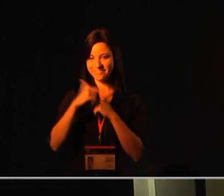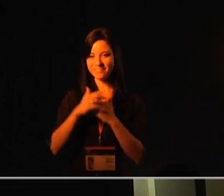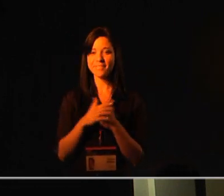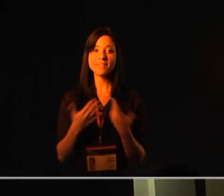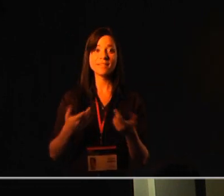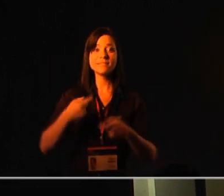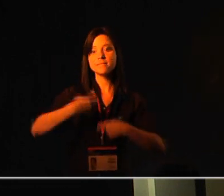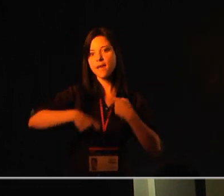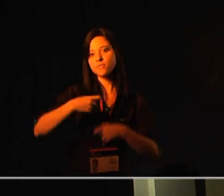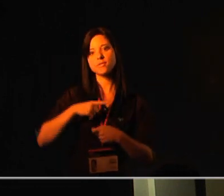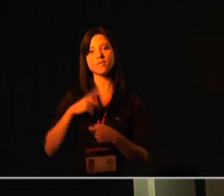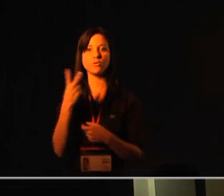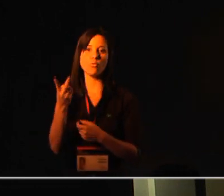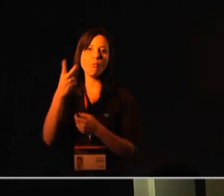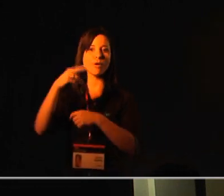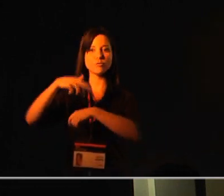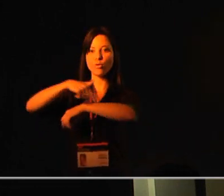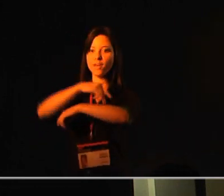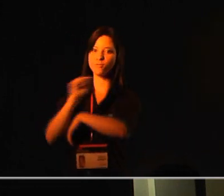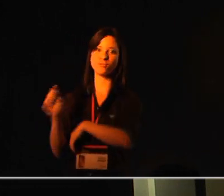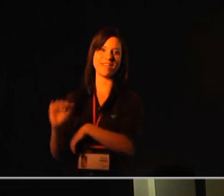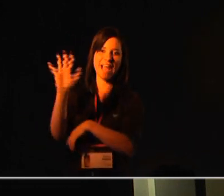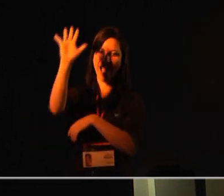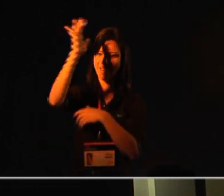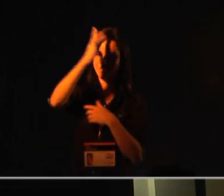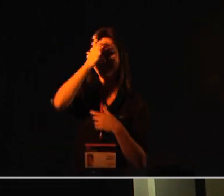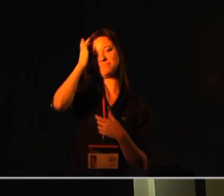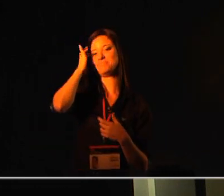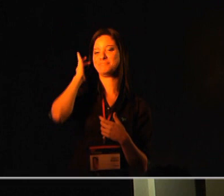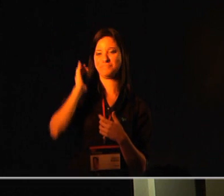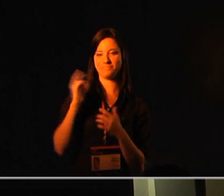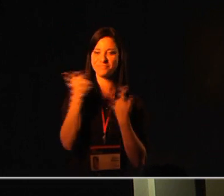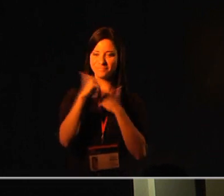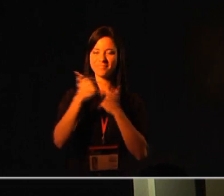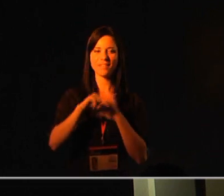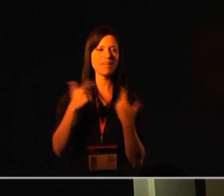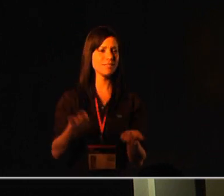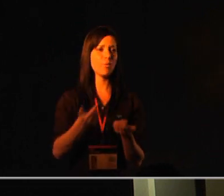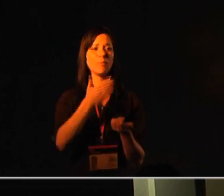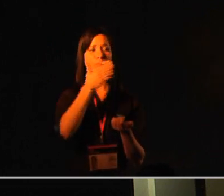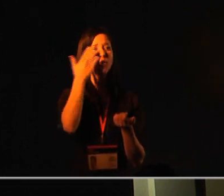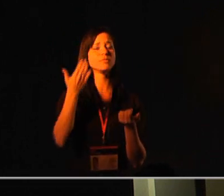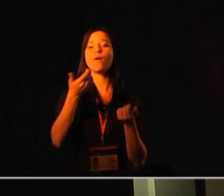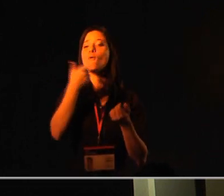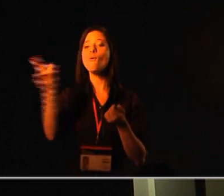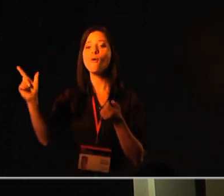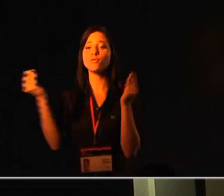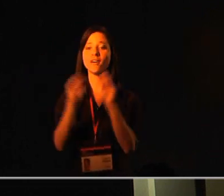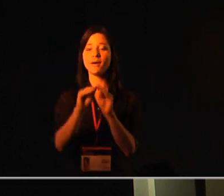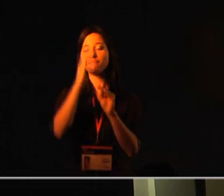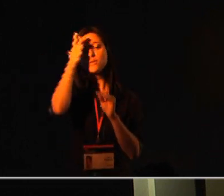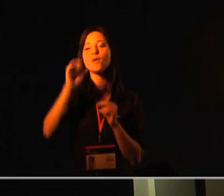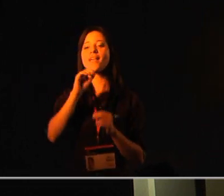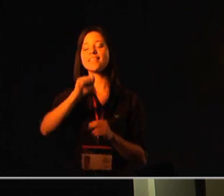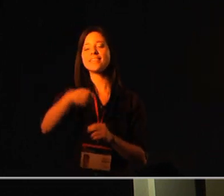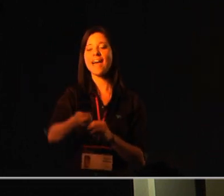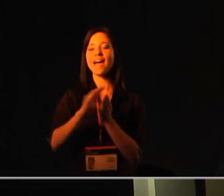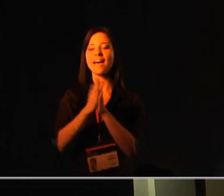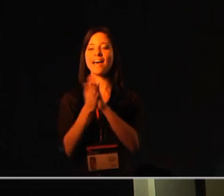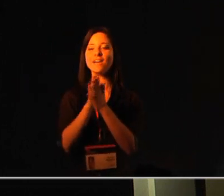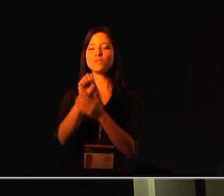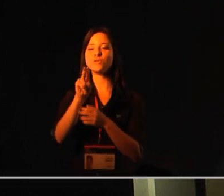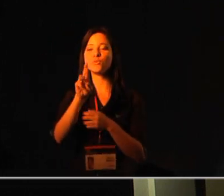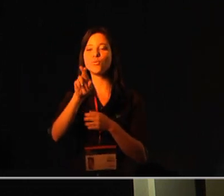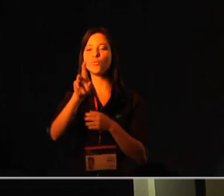É sexo com duas modelos caras. Né? Porque com puta barata chama suruba, é outro nome, entendeu? Essa questão